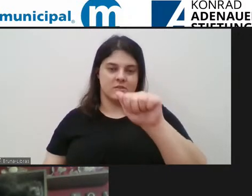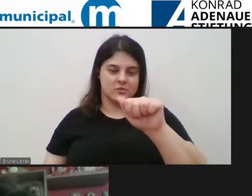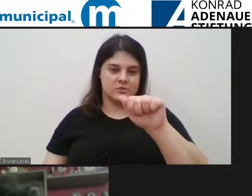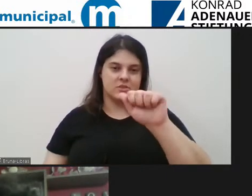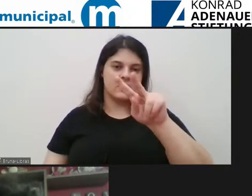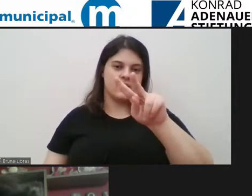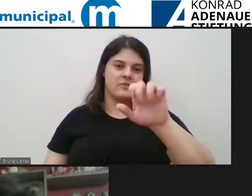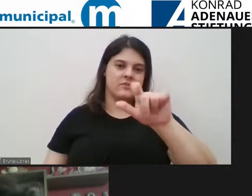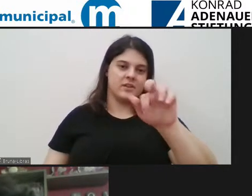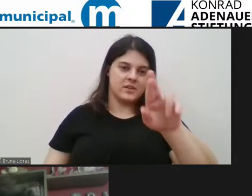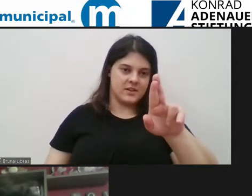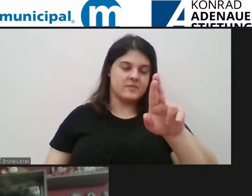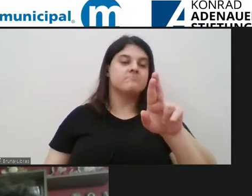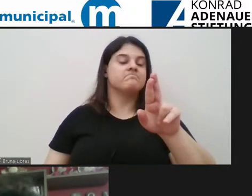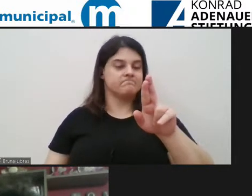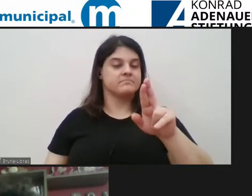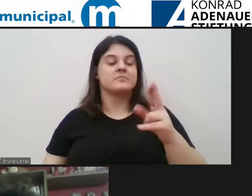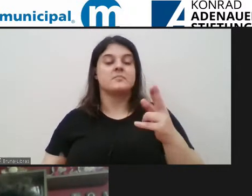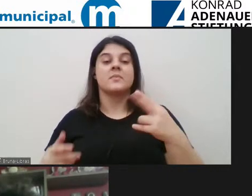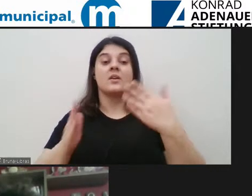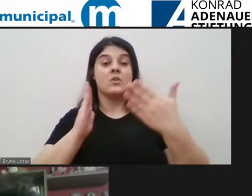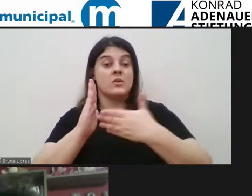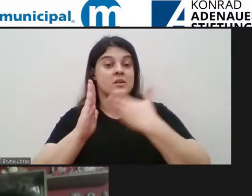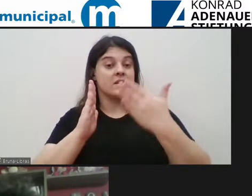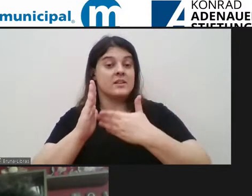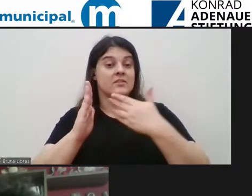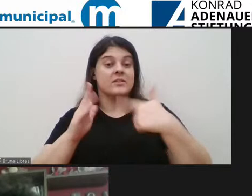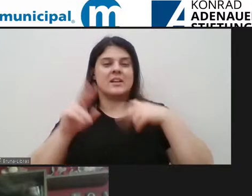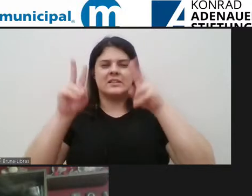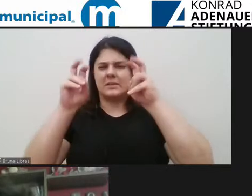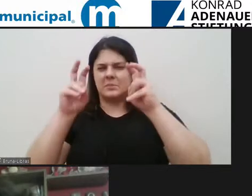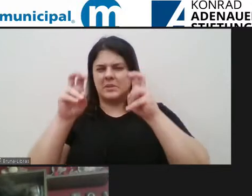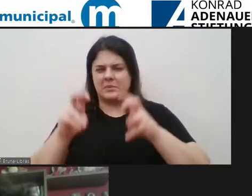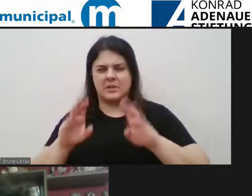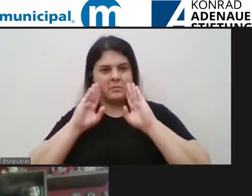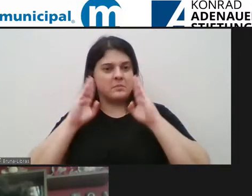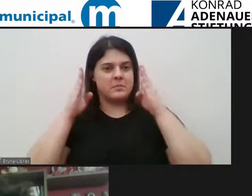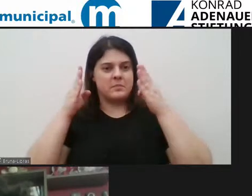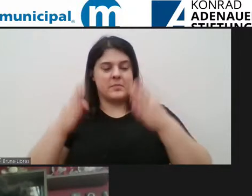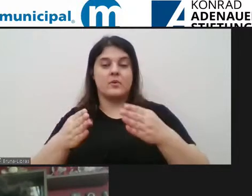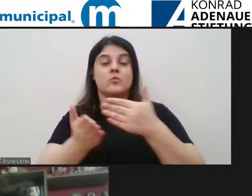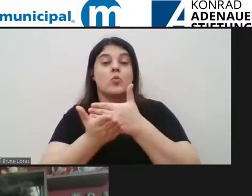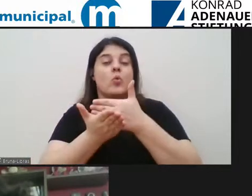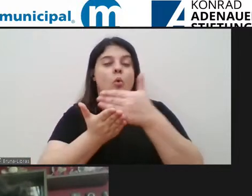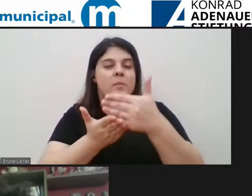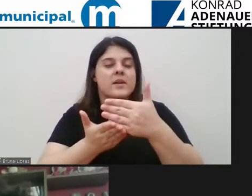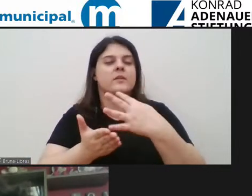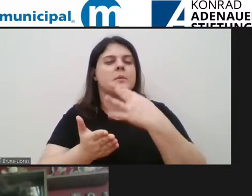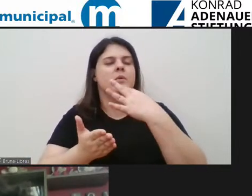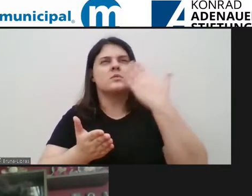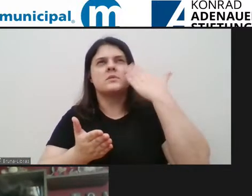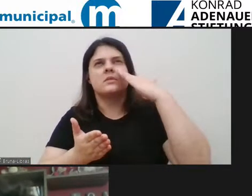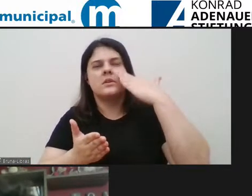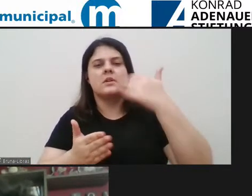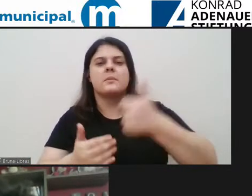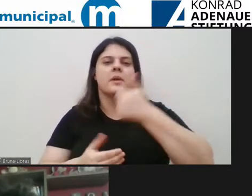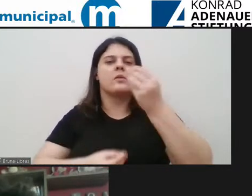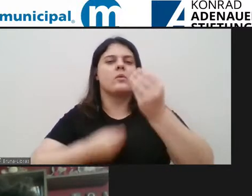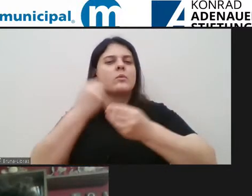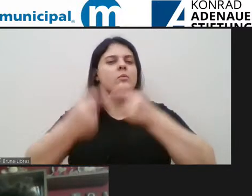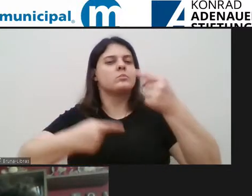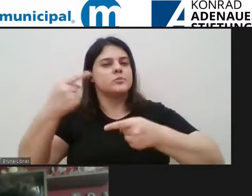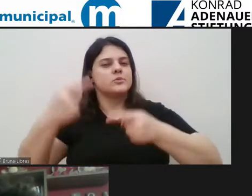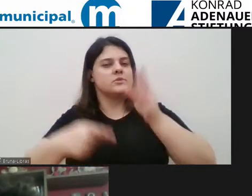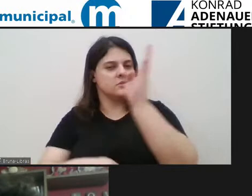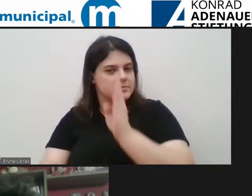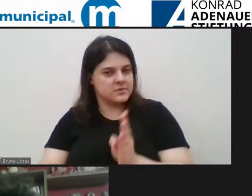e o Antônio Otávio Sintra perfeito e é um livro que tem sobre vários temas específicos de maneira introdutória para quem quer compreender um pouco mais a política